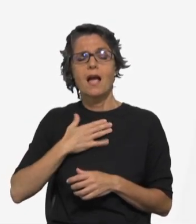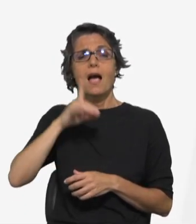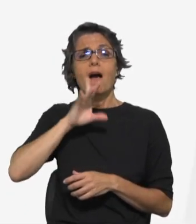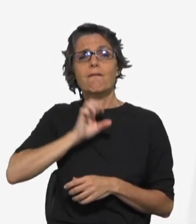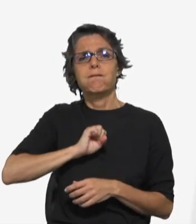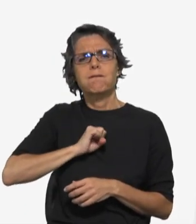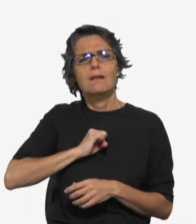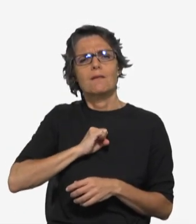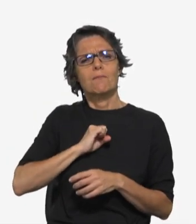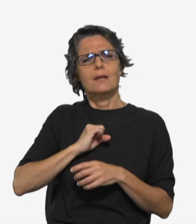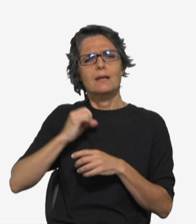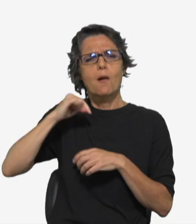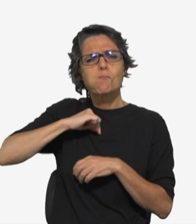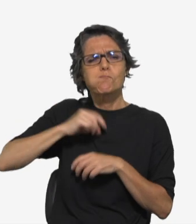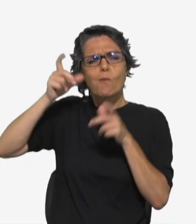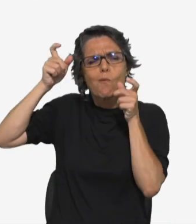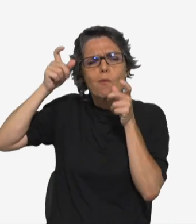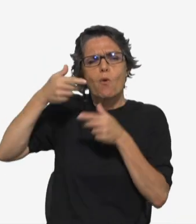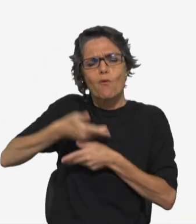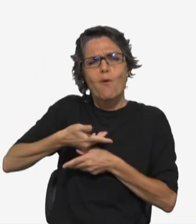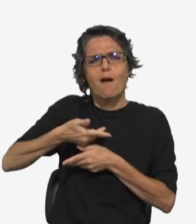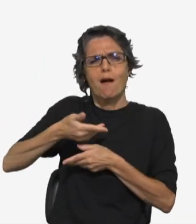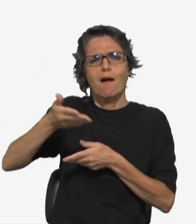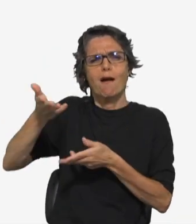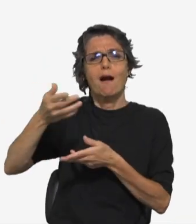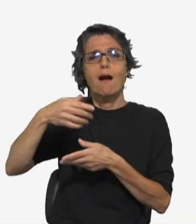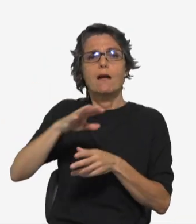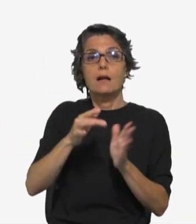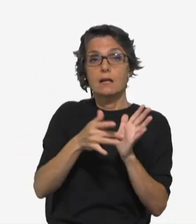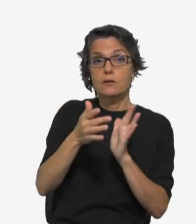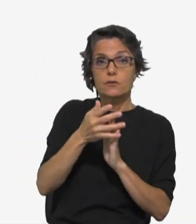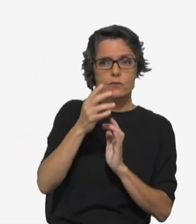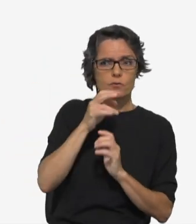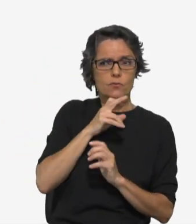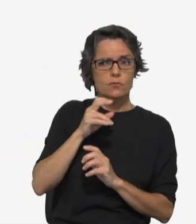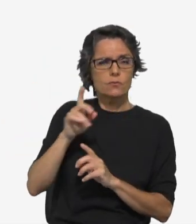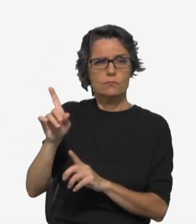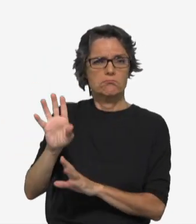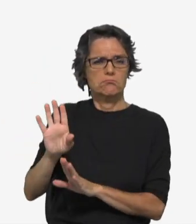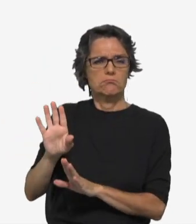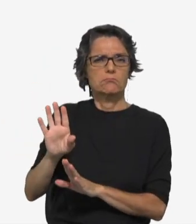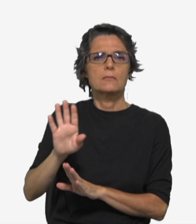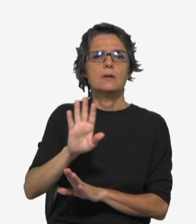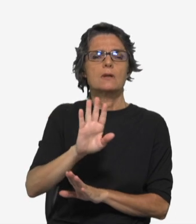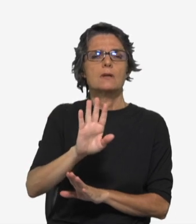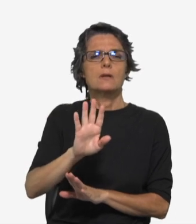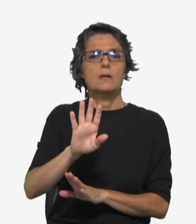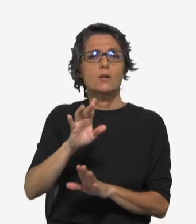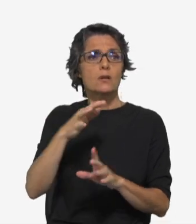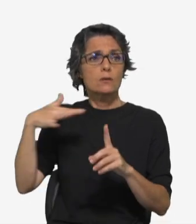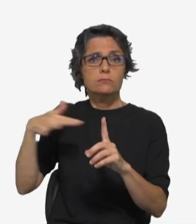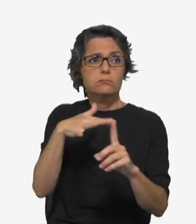está cruelmente atormentada por um demónio. Mas Jesus não lhe respondeu uma palavra. Os